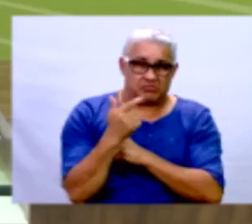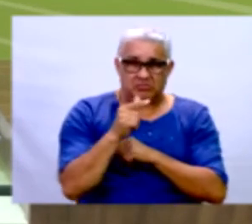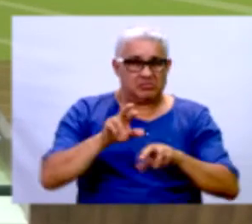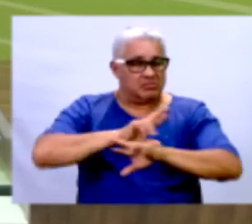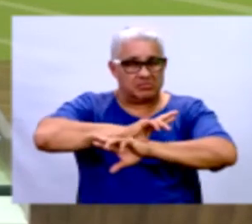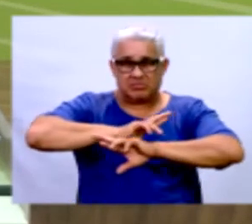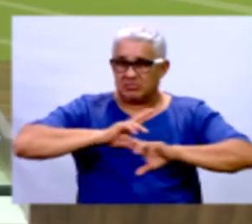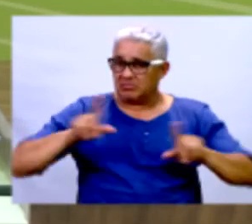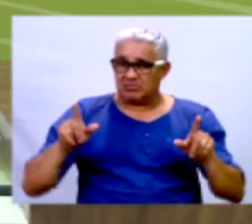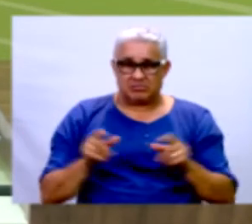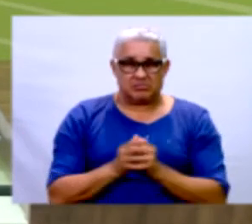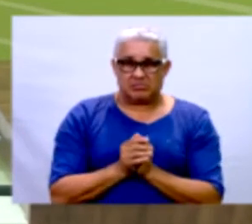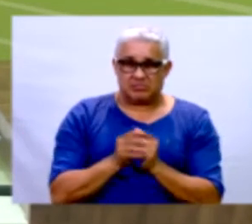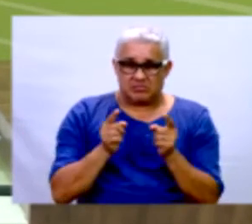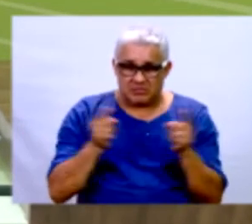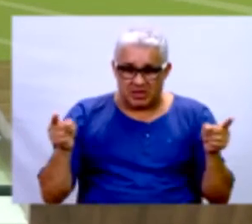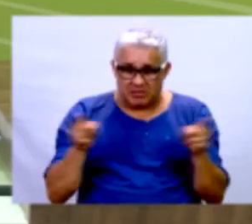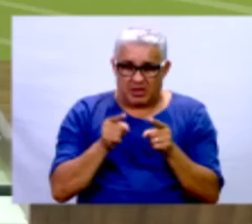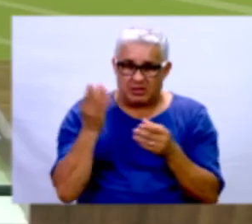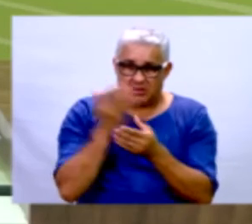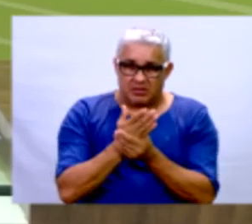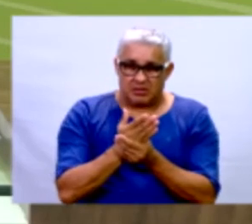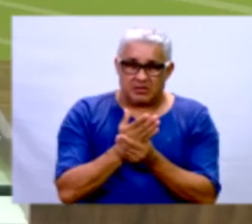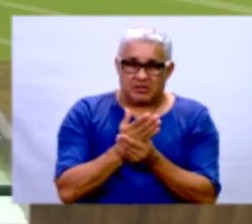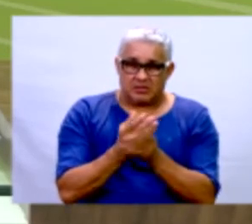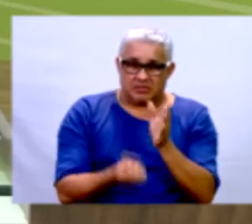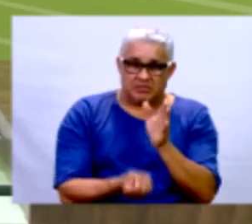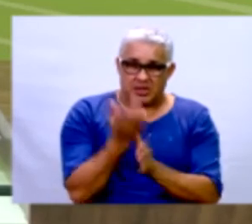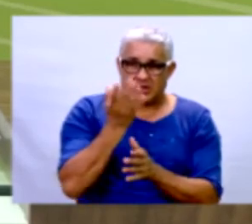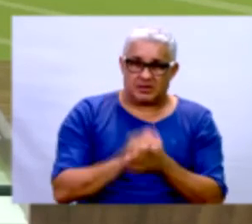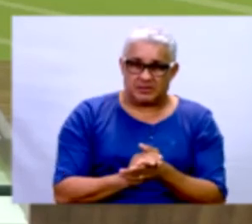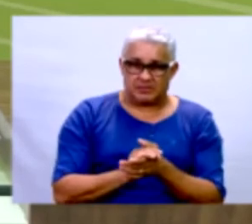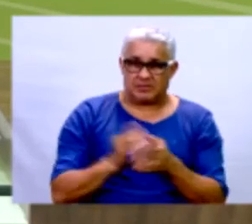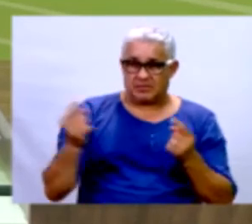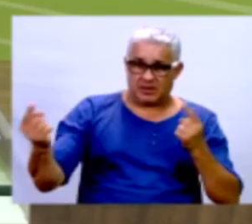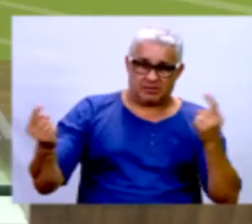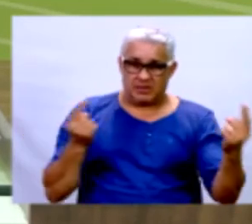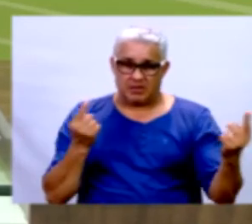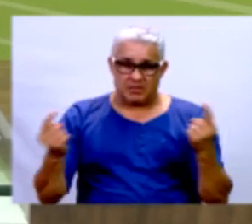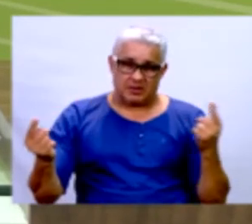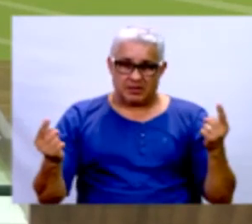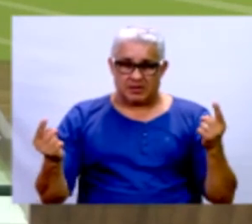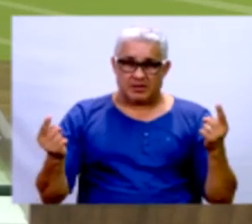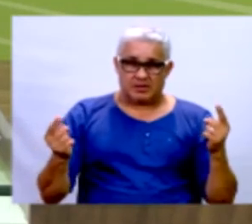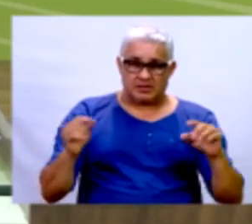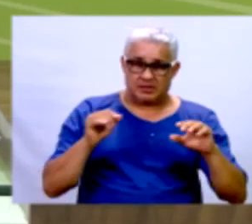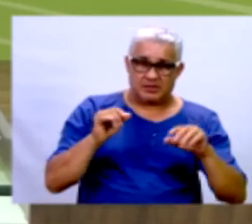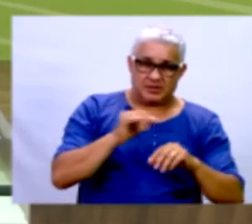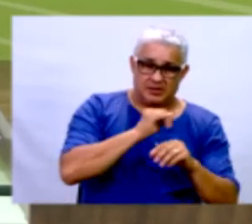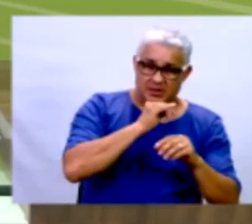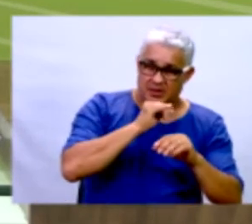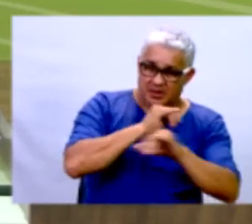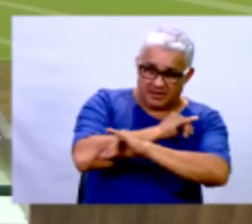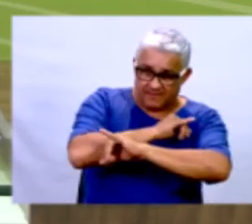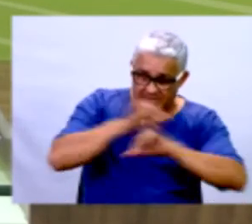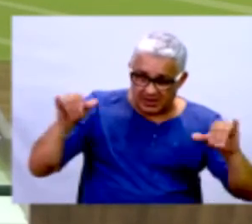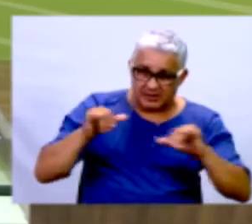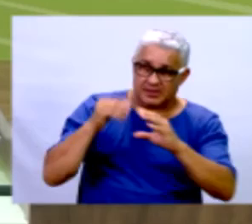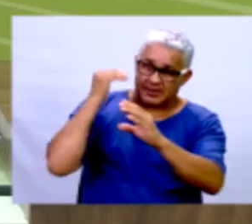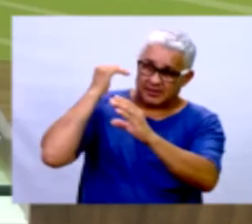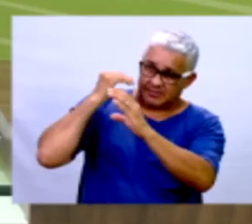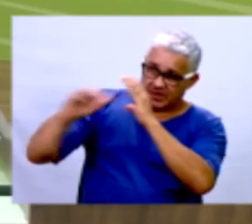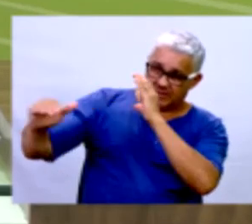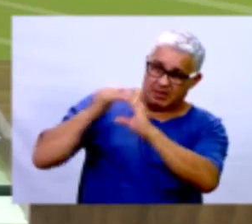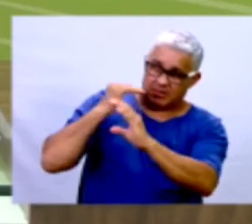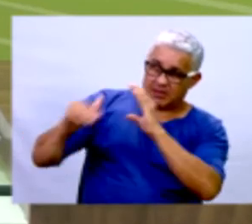em relação ao tamanho do arquivo gerado entre um e o outro, quer dizer, o tamanho da informação que é trafegada, vamos dizer assim,